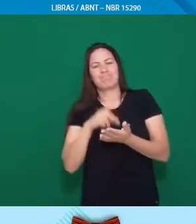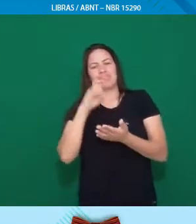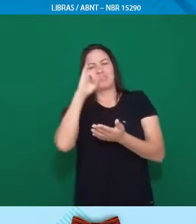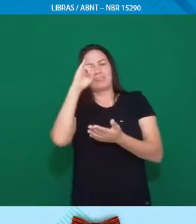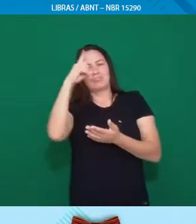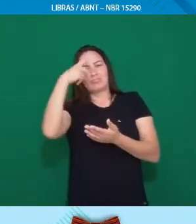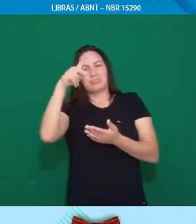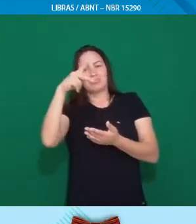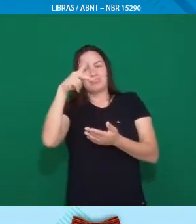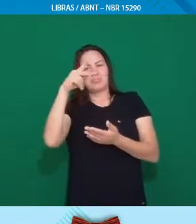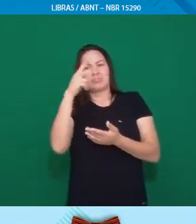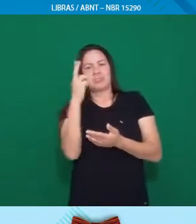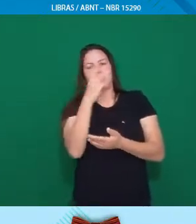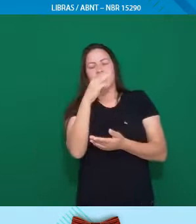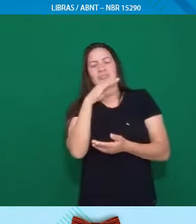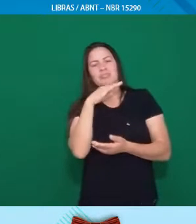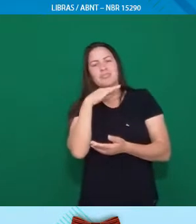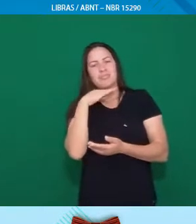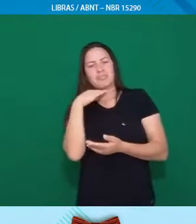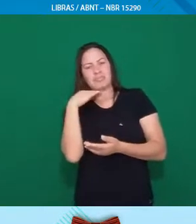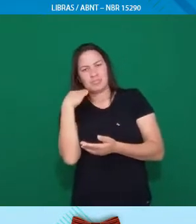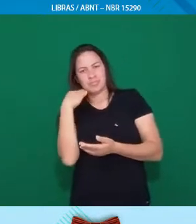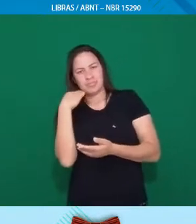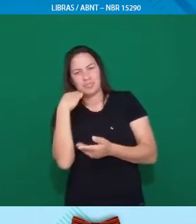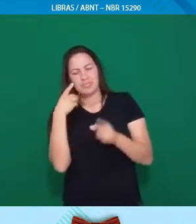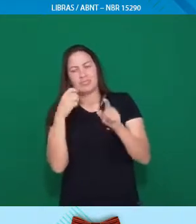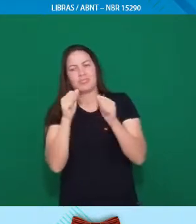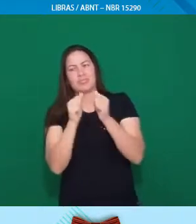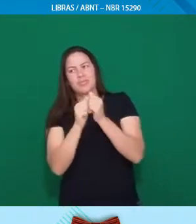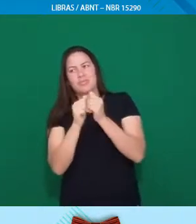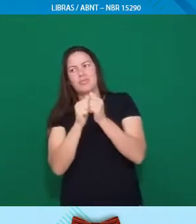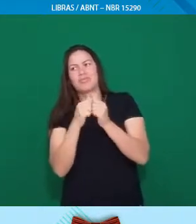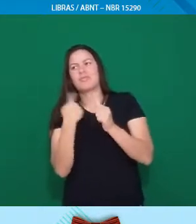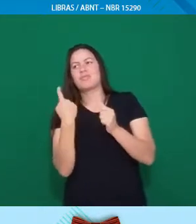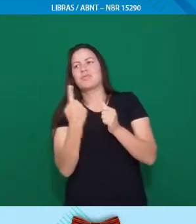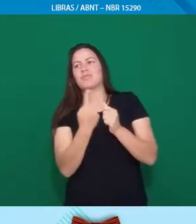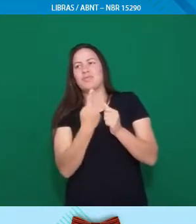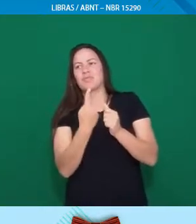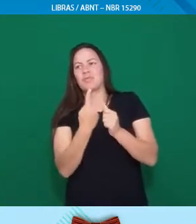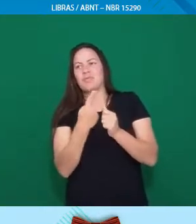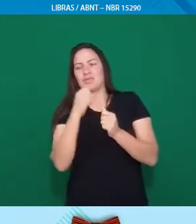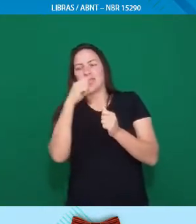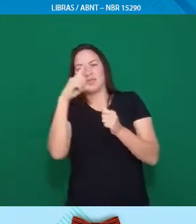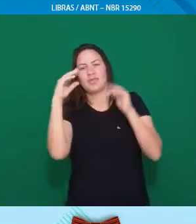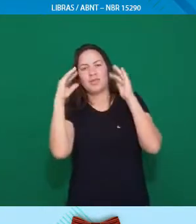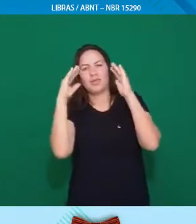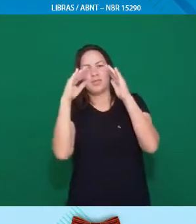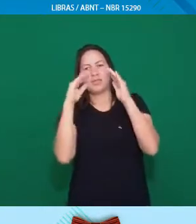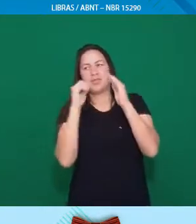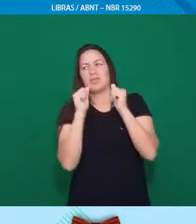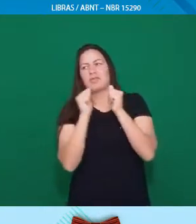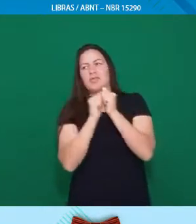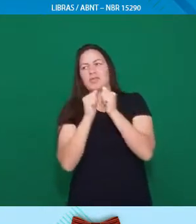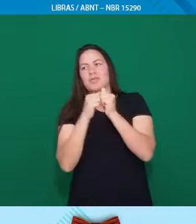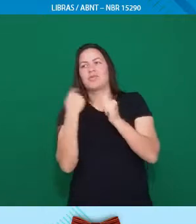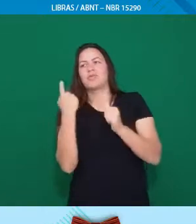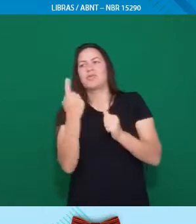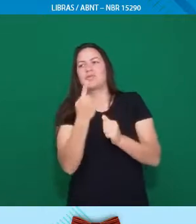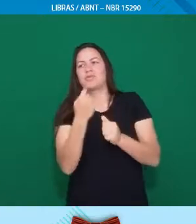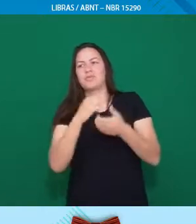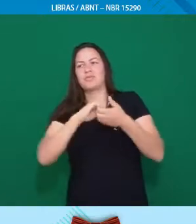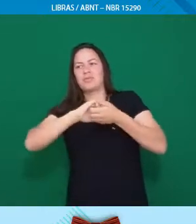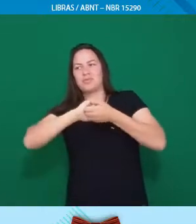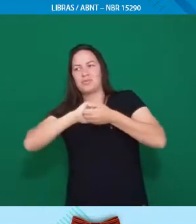se não fosse o senhor de repente essas três pessoas também não estava aqui hoje mas que Deus abençoe e parabéns